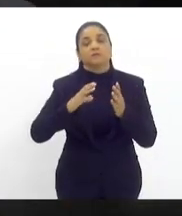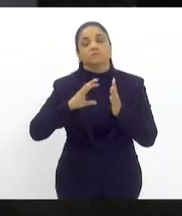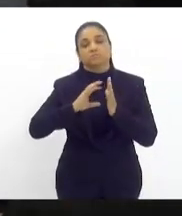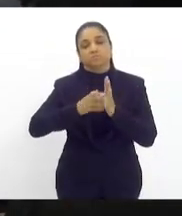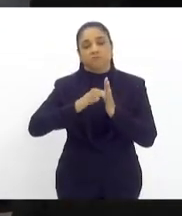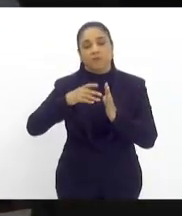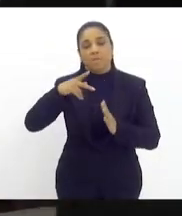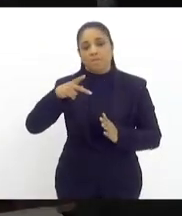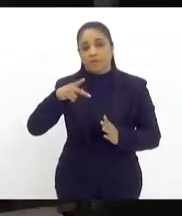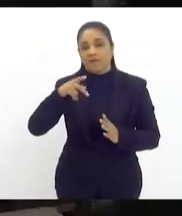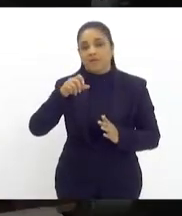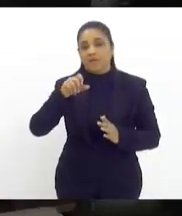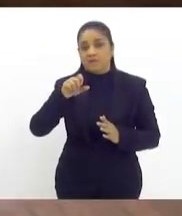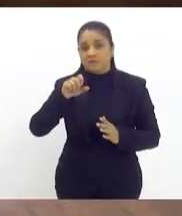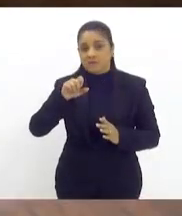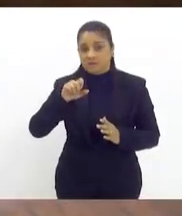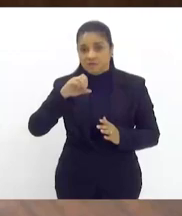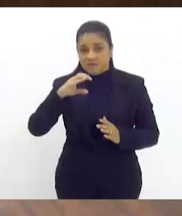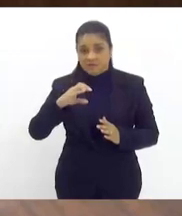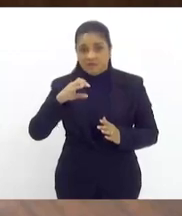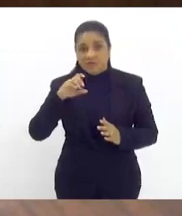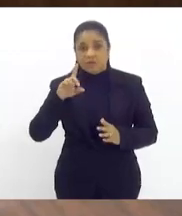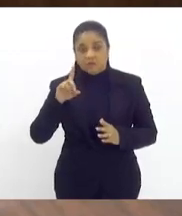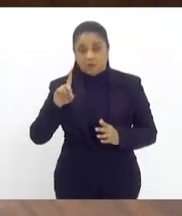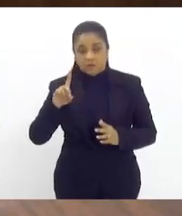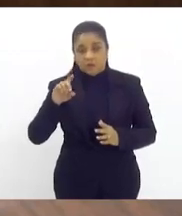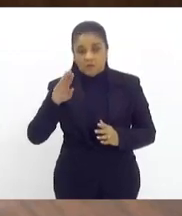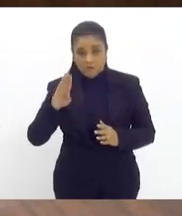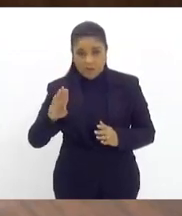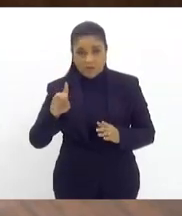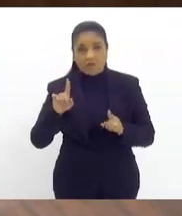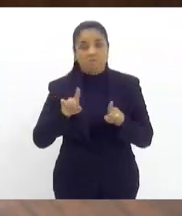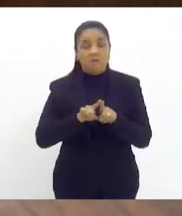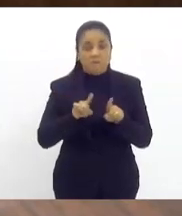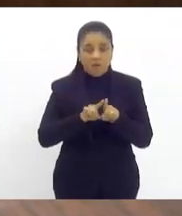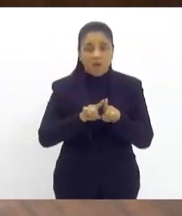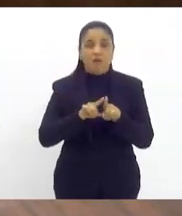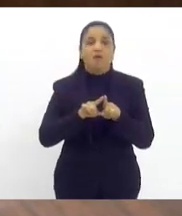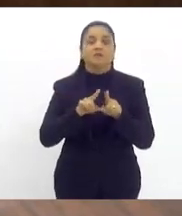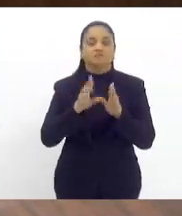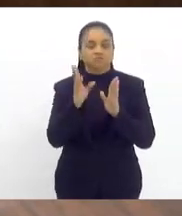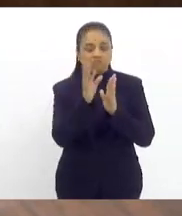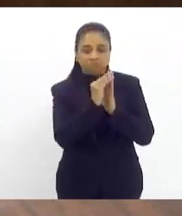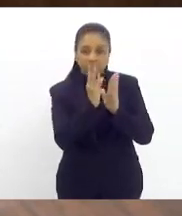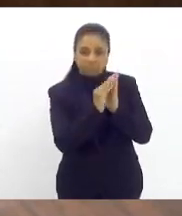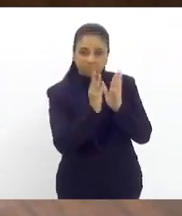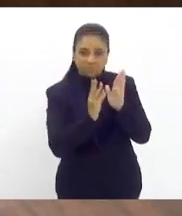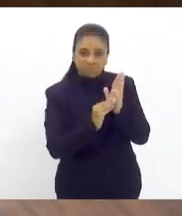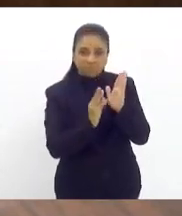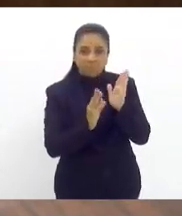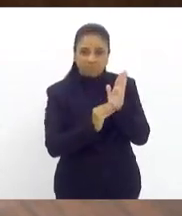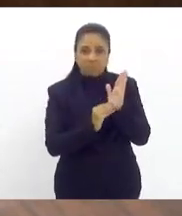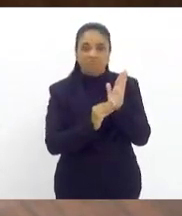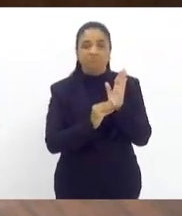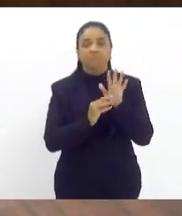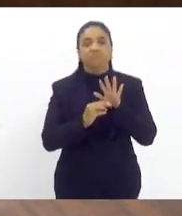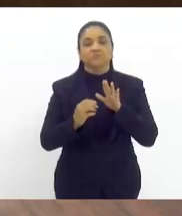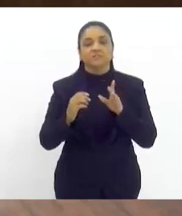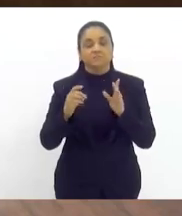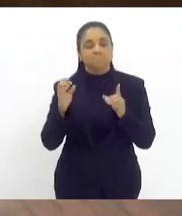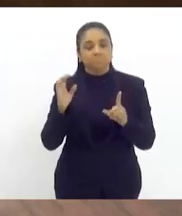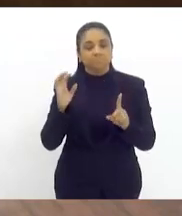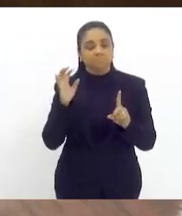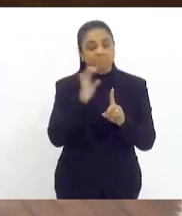e muito ligado ao mérito e ao inteiro teor da indicação que endurece a repressão num